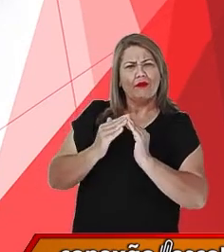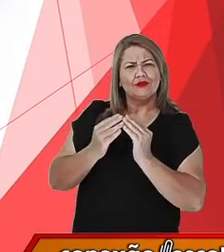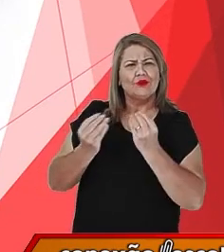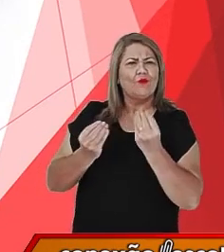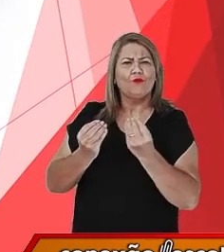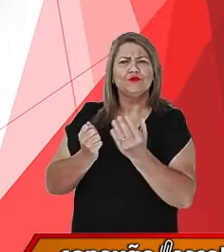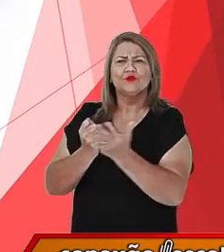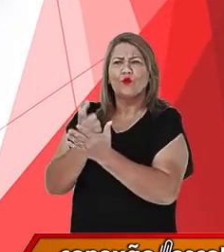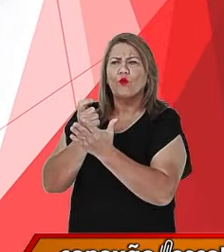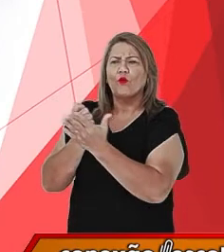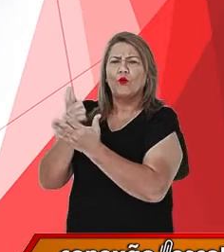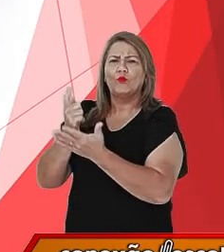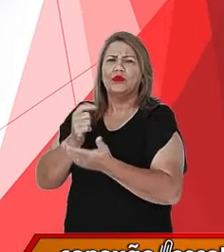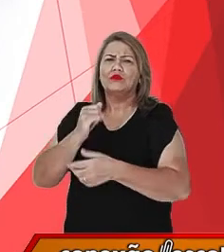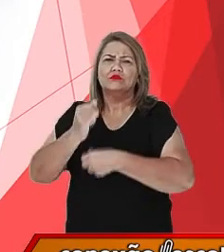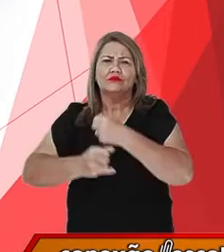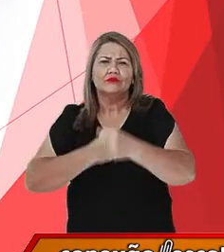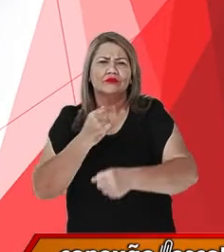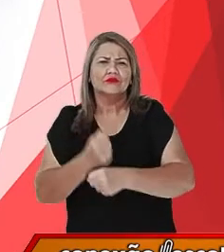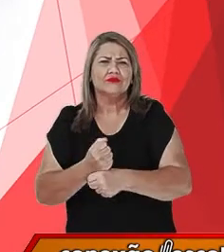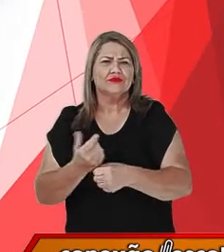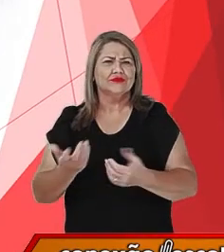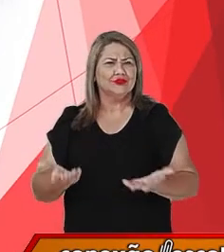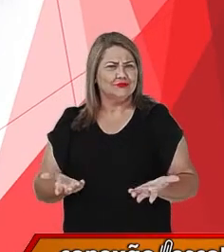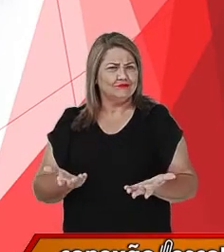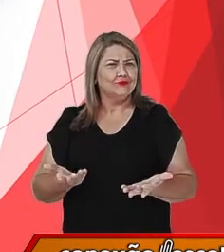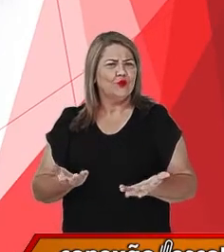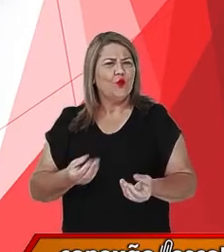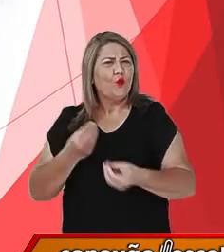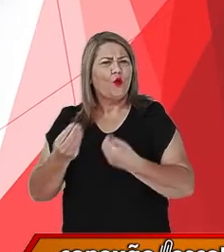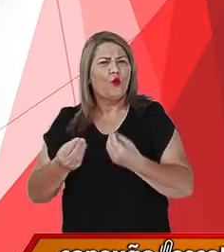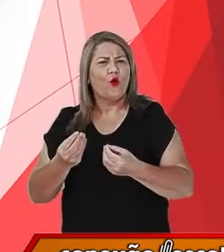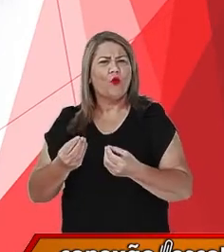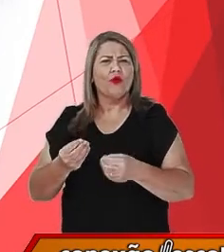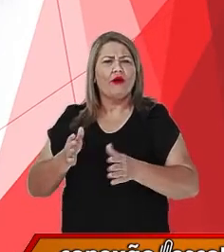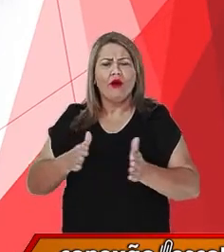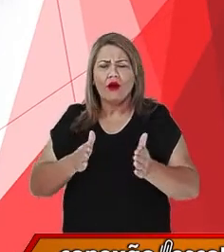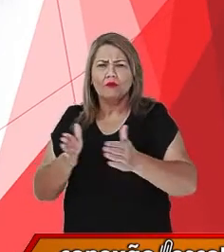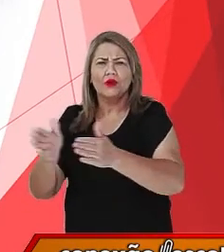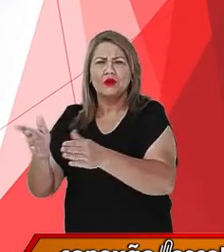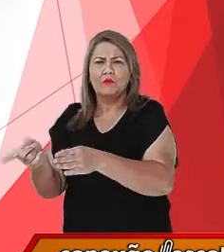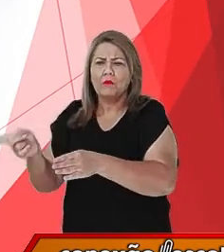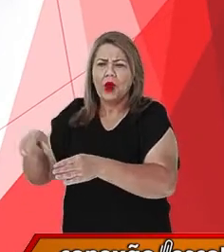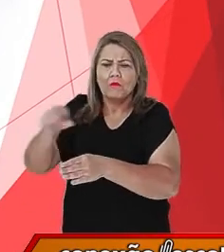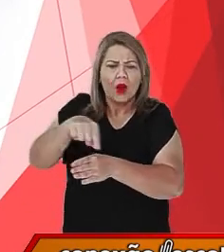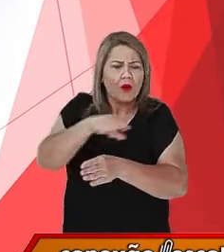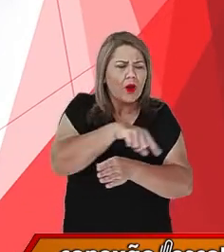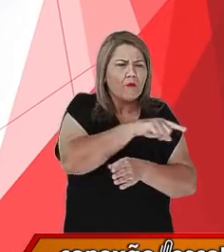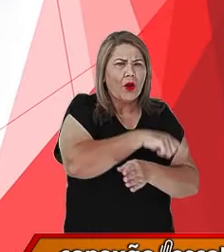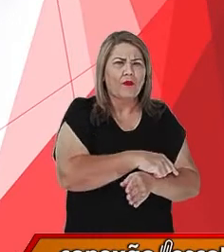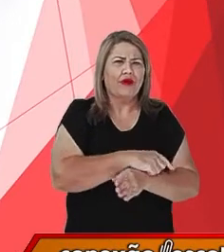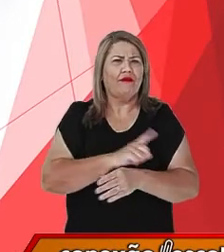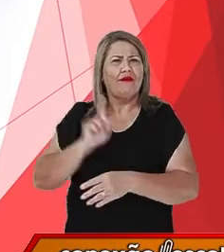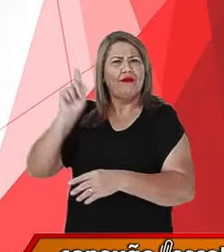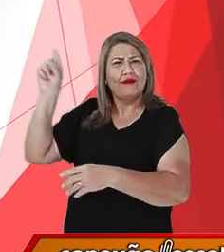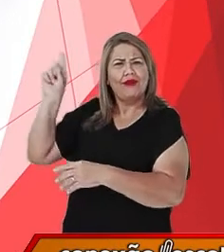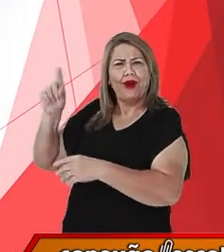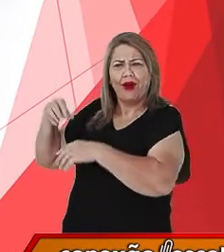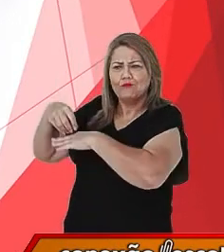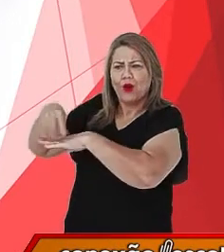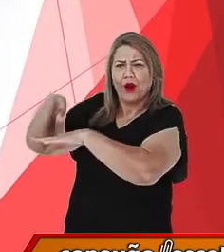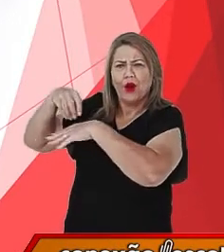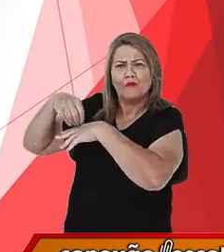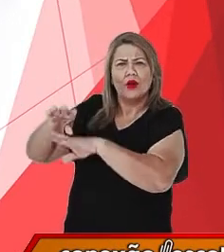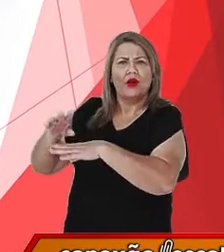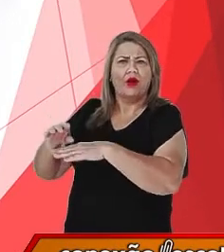exemplo, faz uma compra online? Já se perguntou quais são os caminhos que esse produto percorre lá do centro de distribuição ou